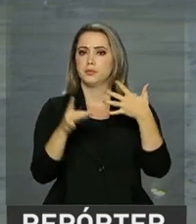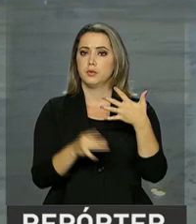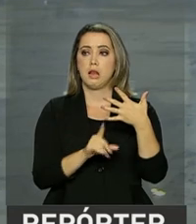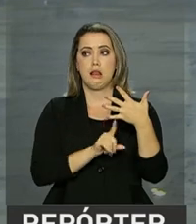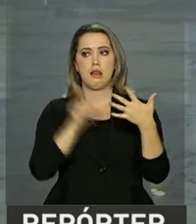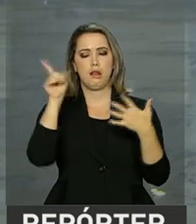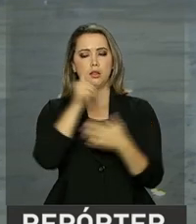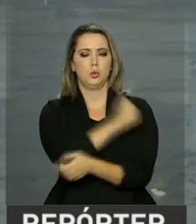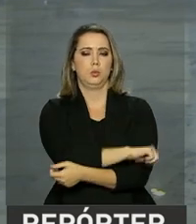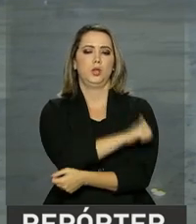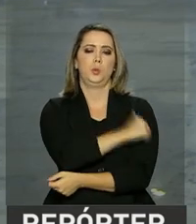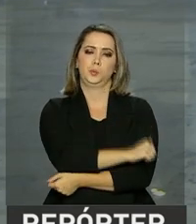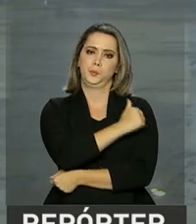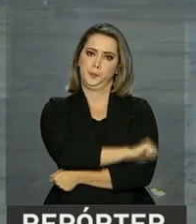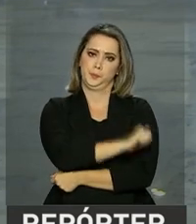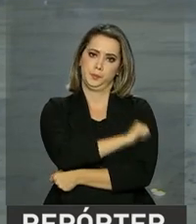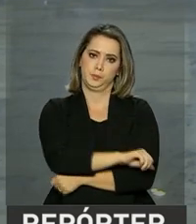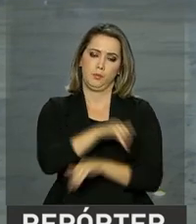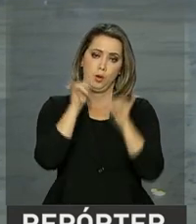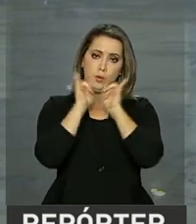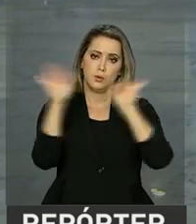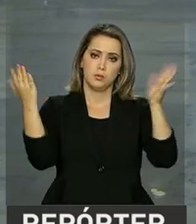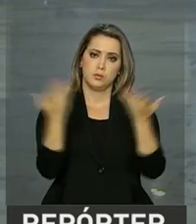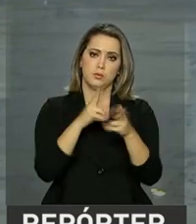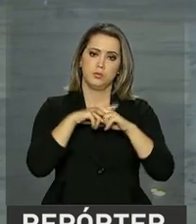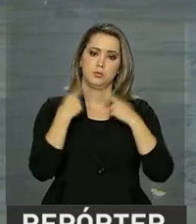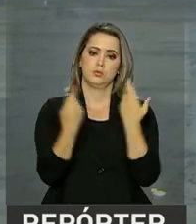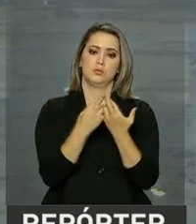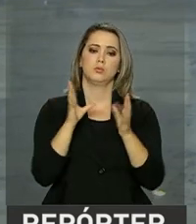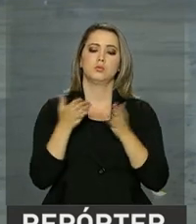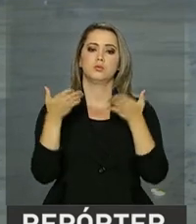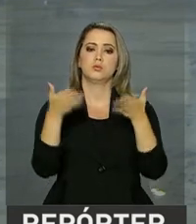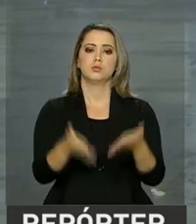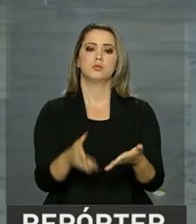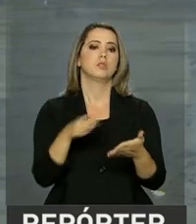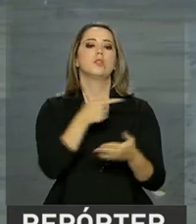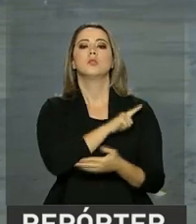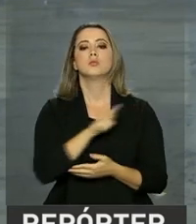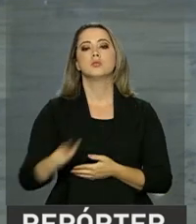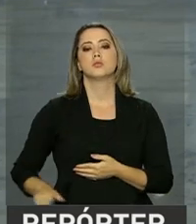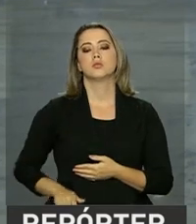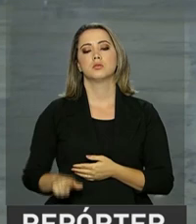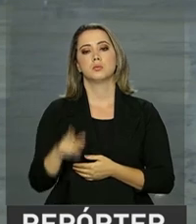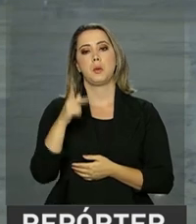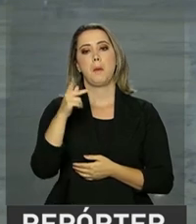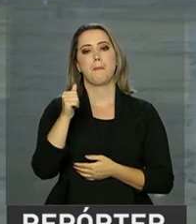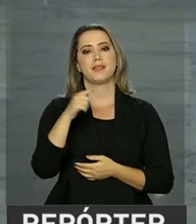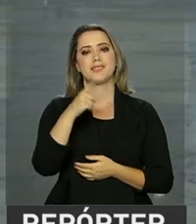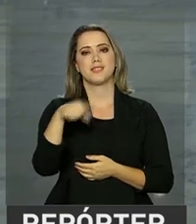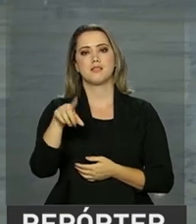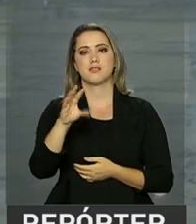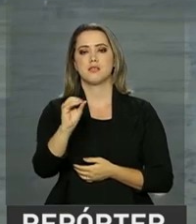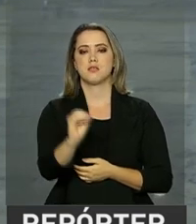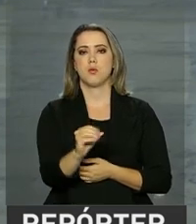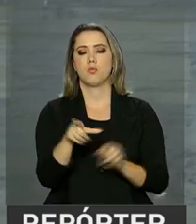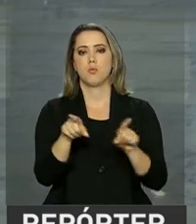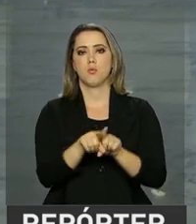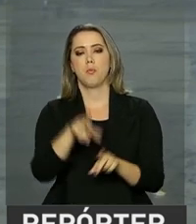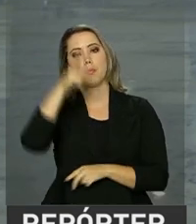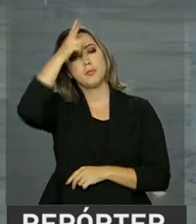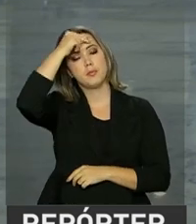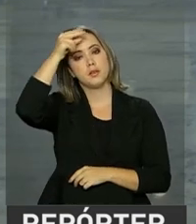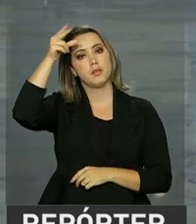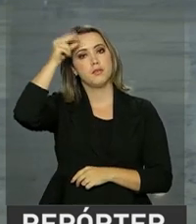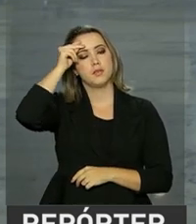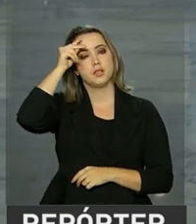Rio de Janeiro o anúncio foi feito durante uma reunião que conta com a participação do governador do Rio de Janeiro luí Fernando pesão do prefeito do Rio